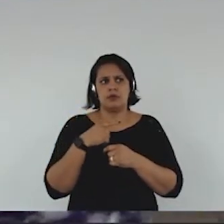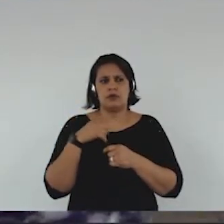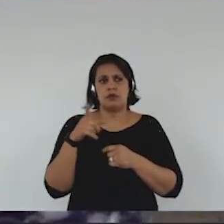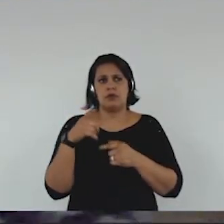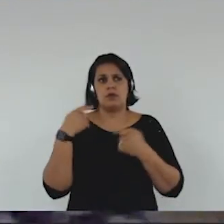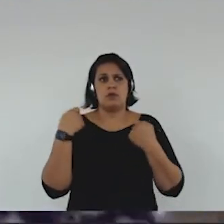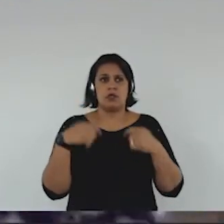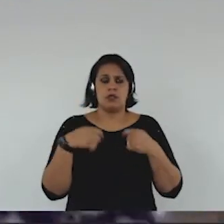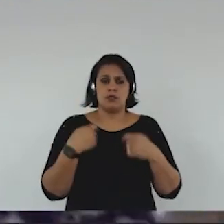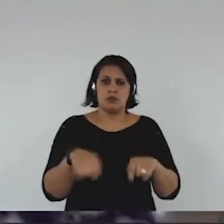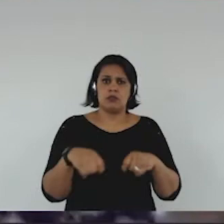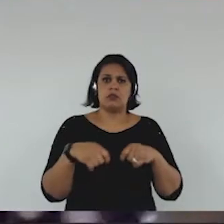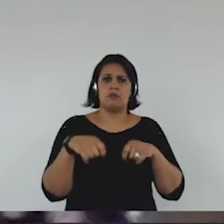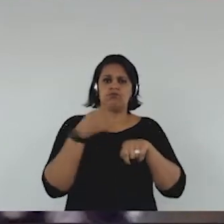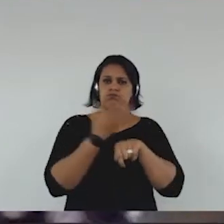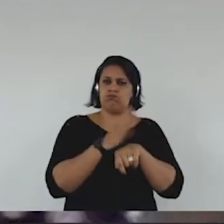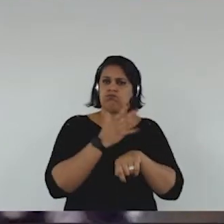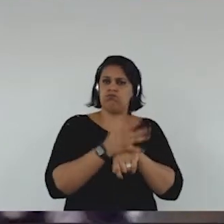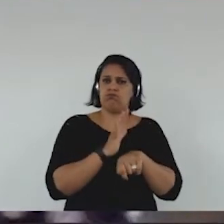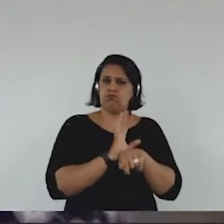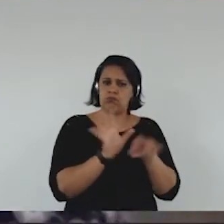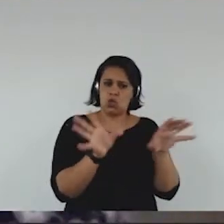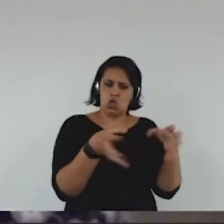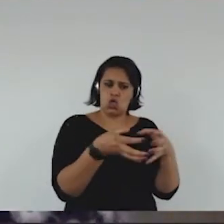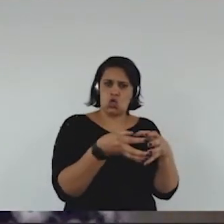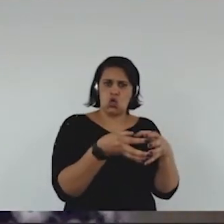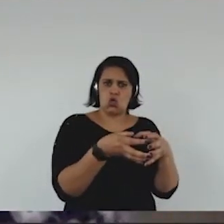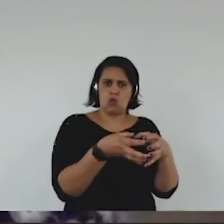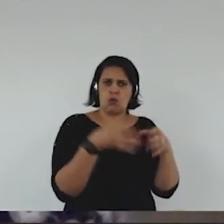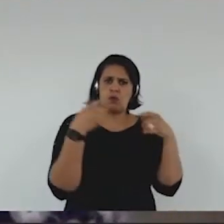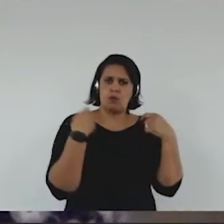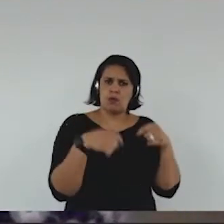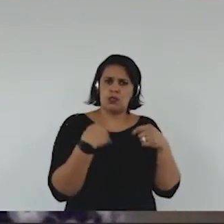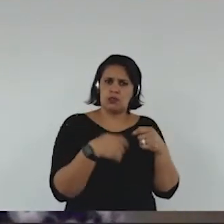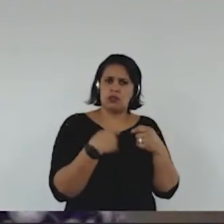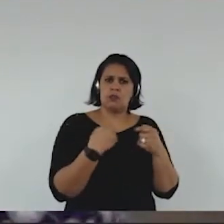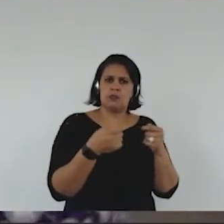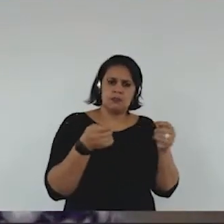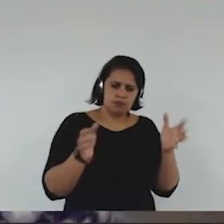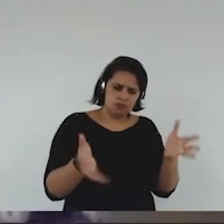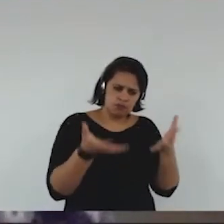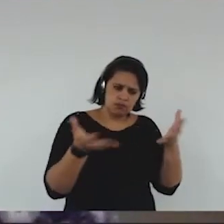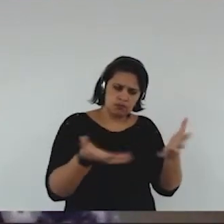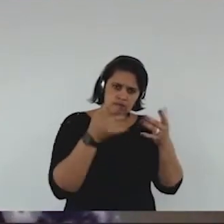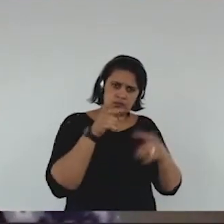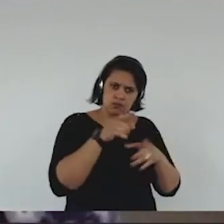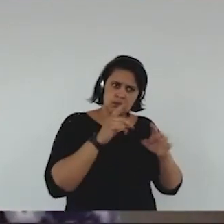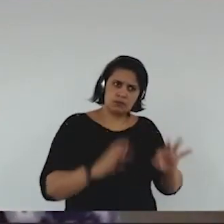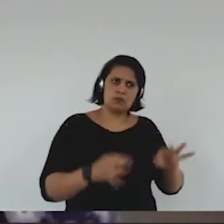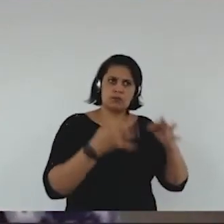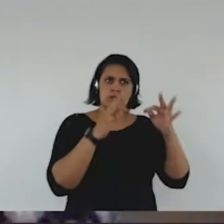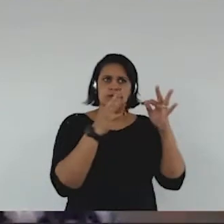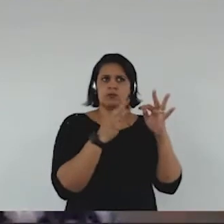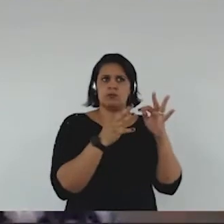preparar seu time de pessoas e investir maciçamente em tecnologia.